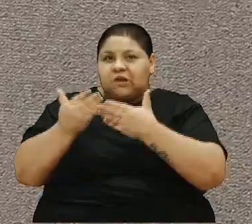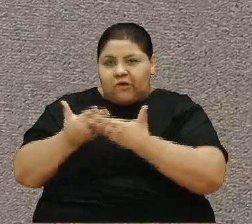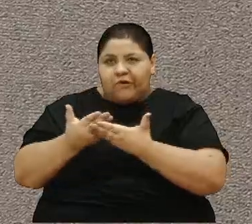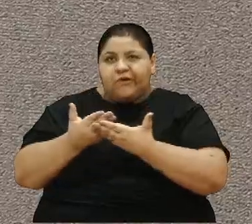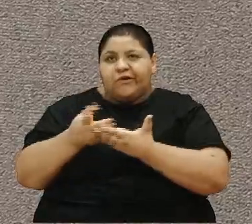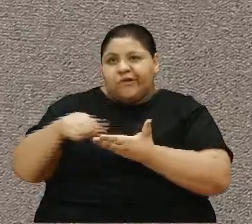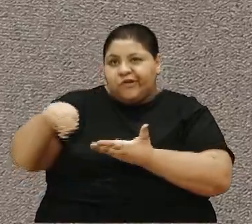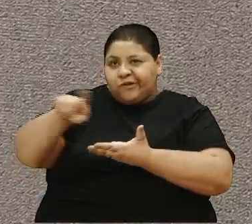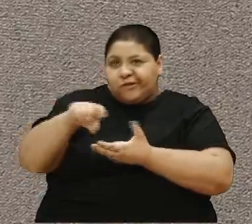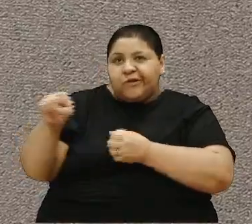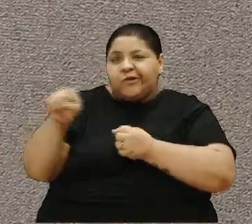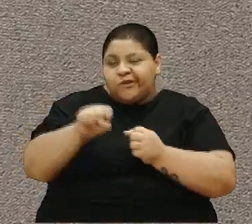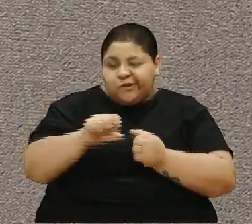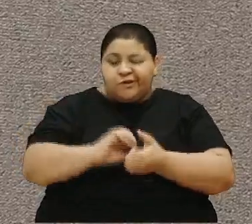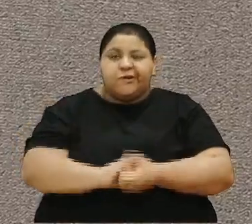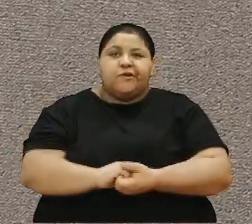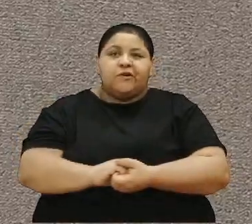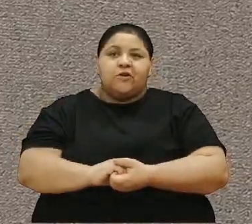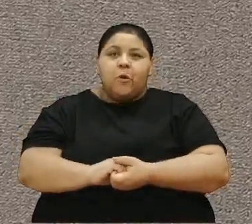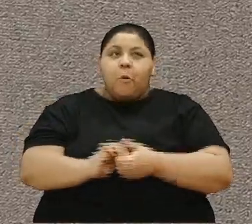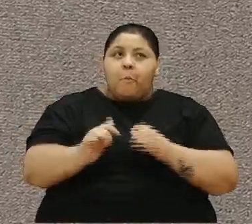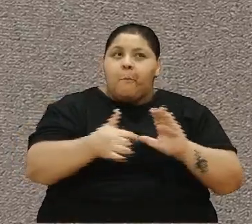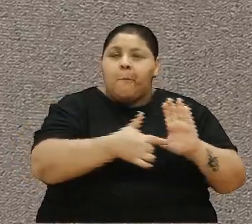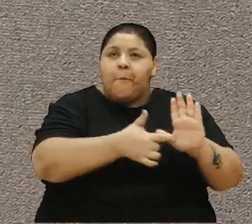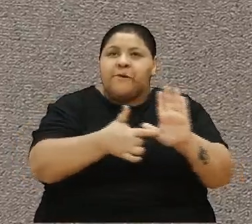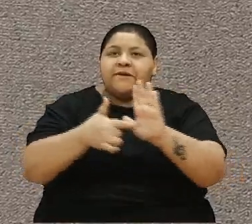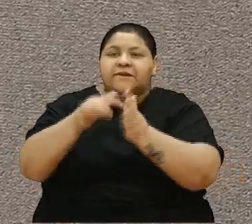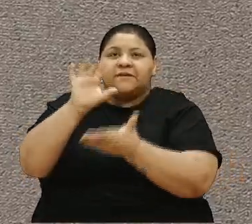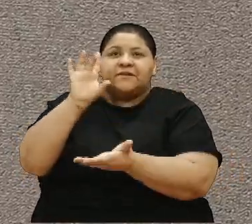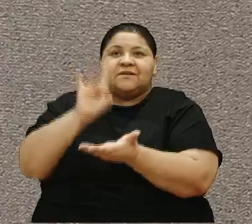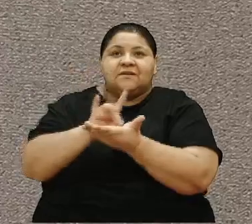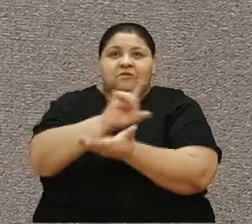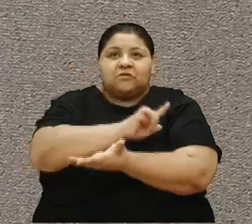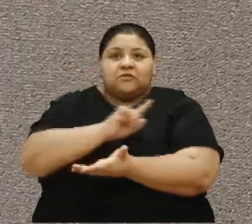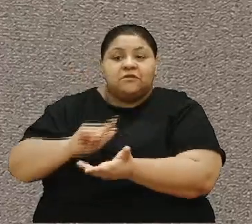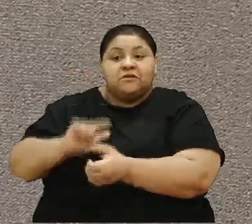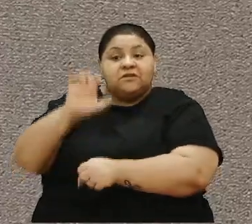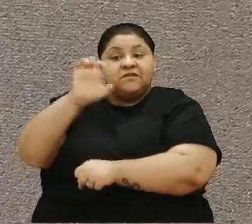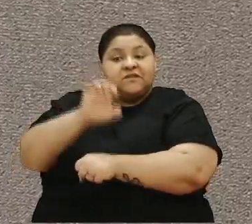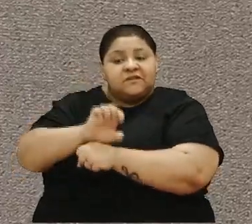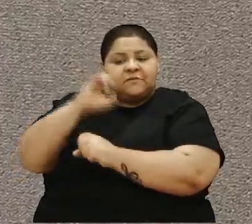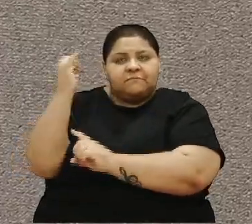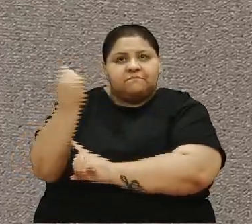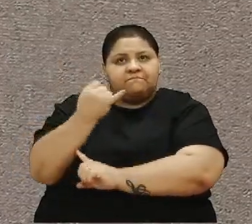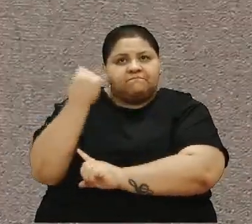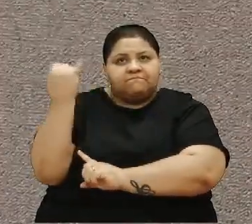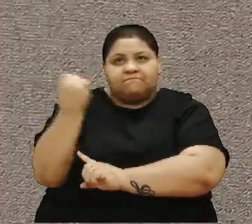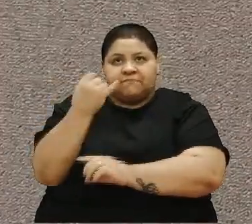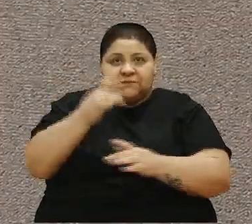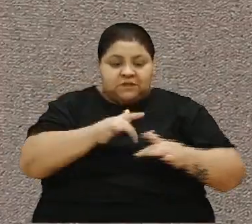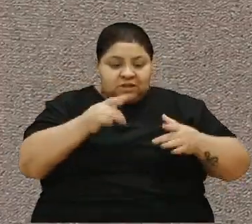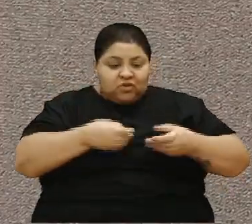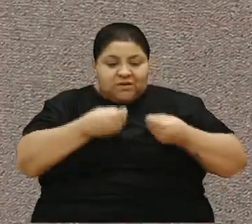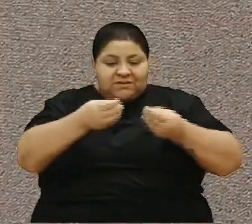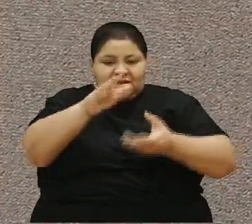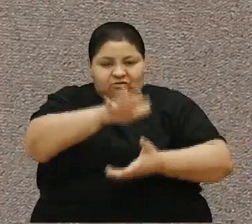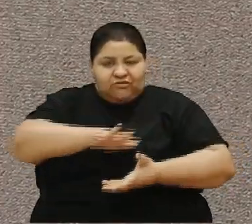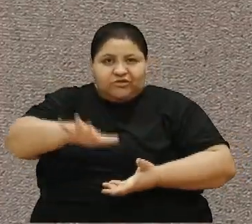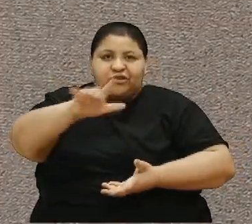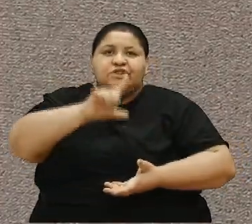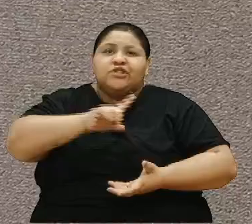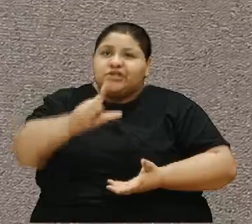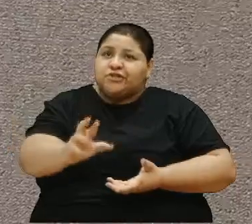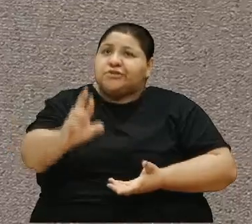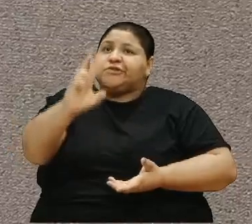para que a gente pudesse mostrar efetivamente ao governo do Estado a importância da doação dessa área. E tivemos um